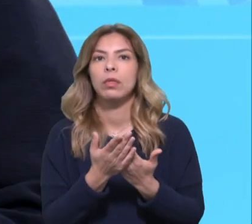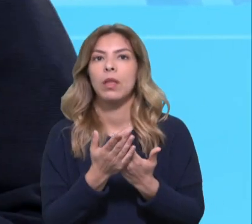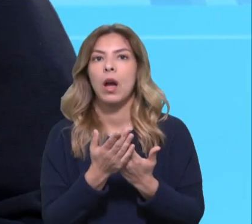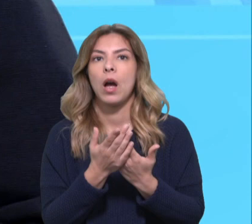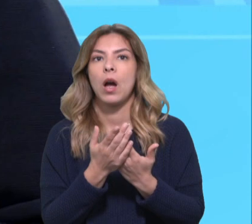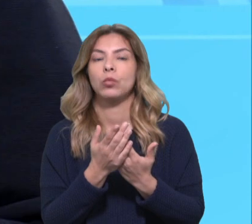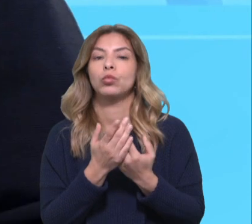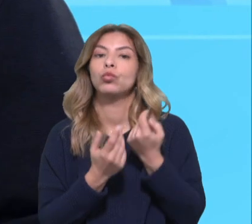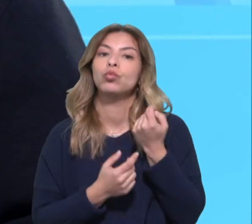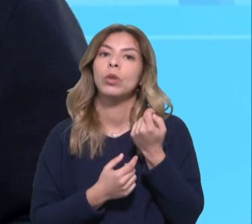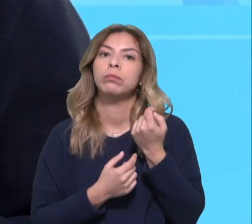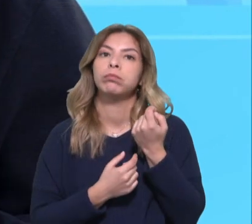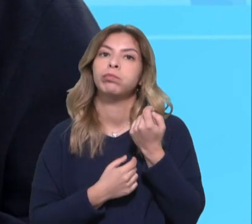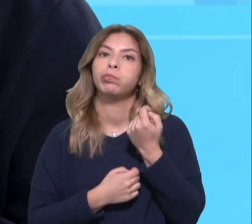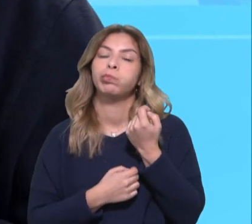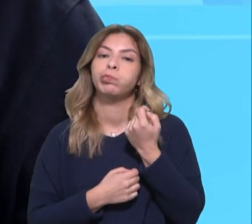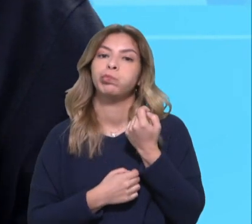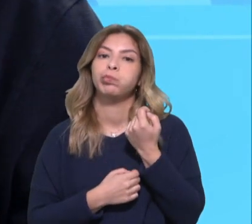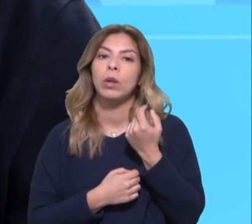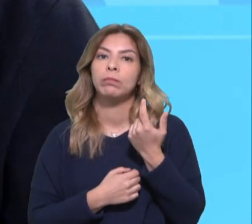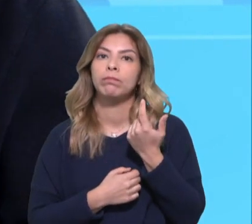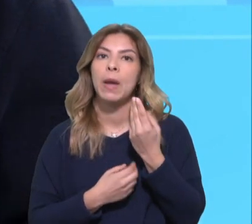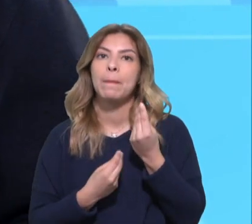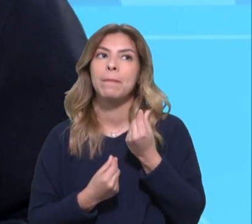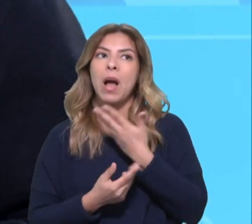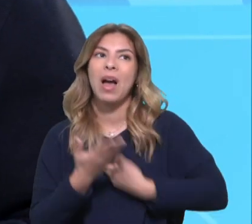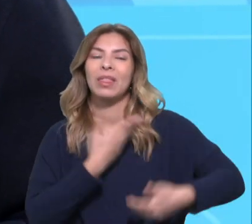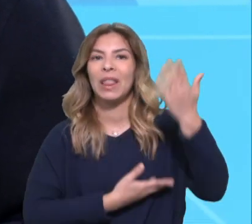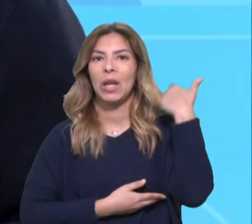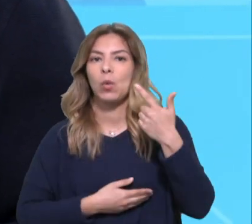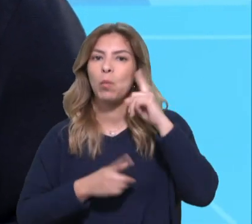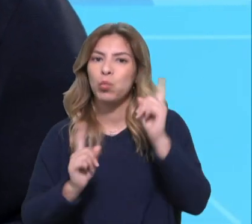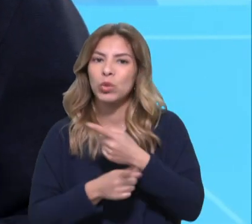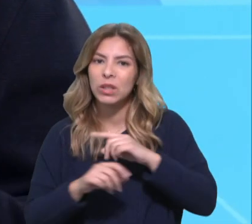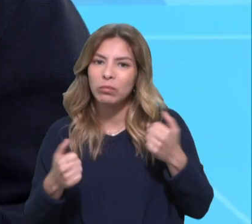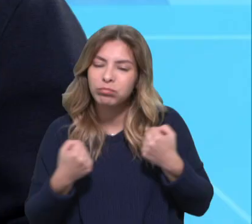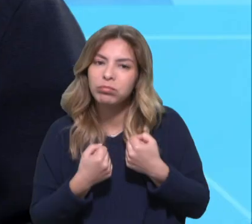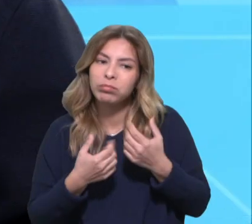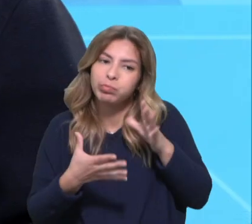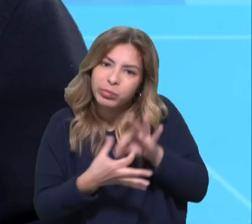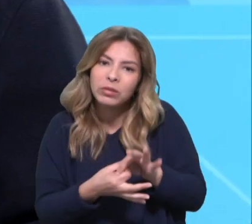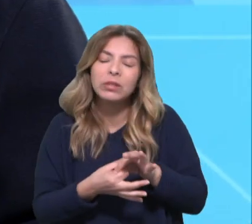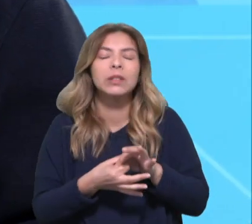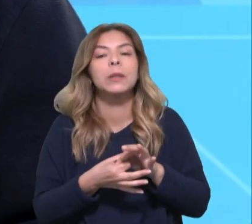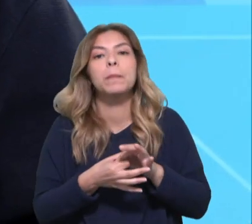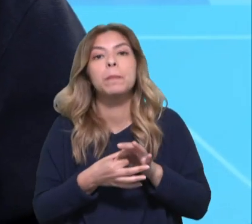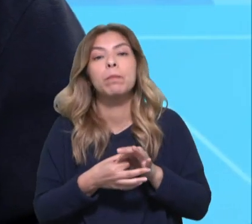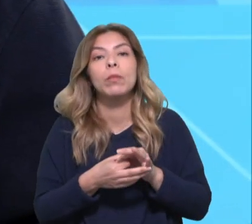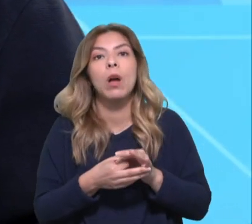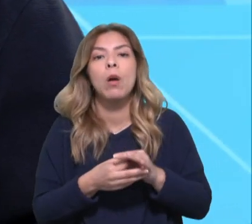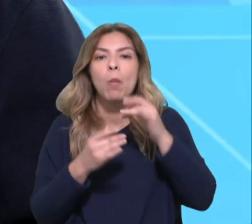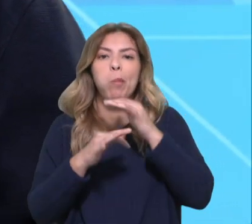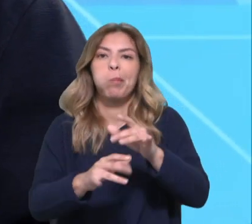é, no fundo, um instrumento, não digamos que é medieval, mas é relacionado com as hordas militares do